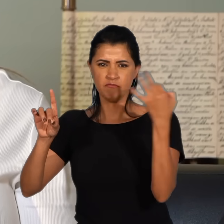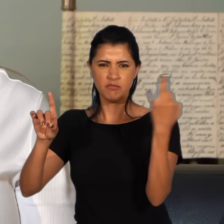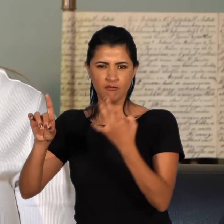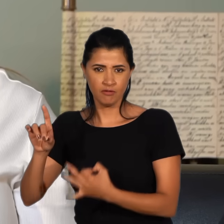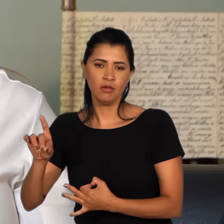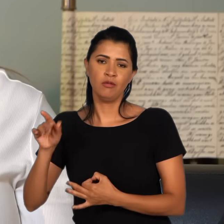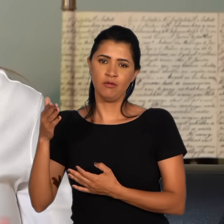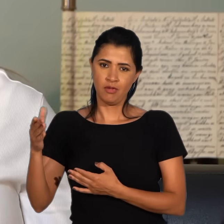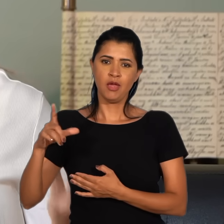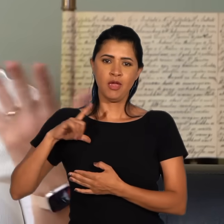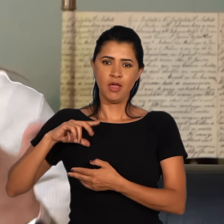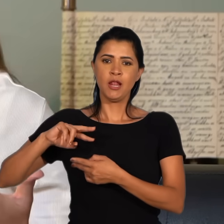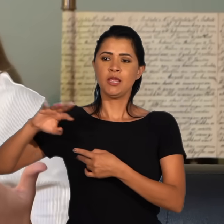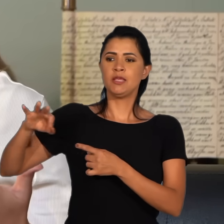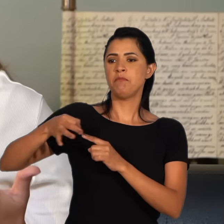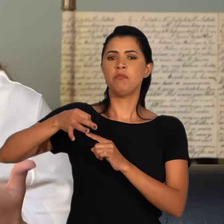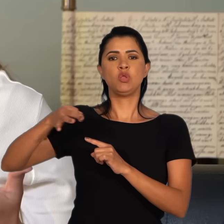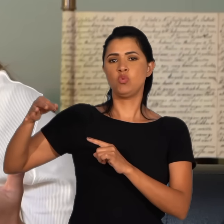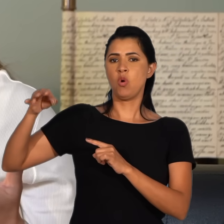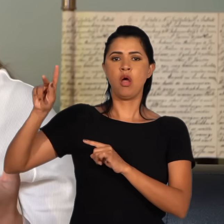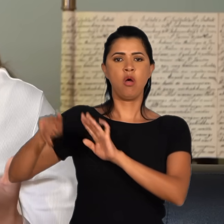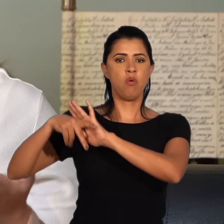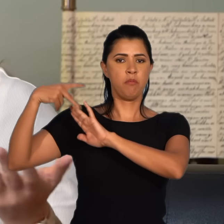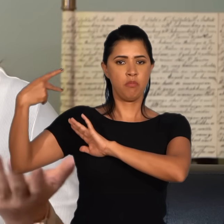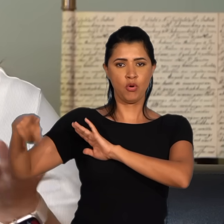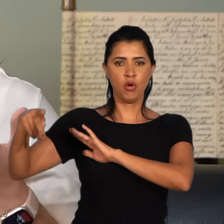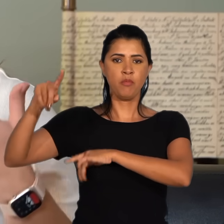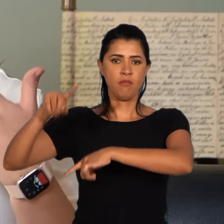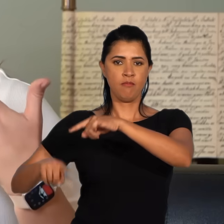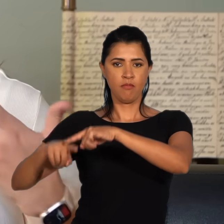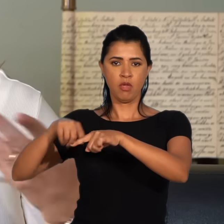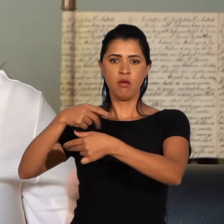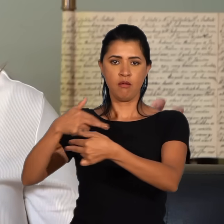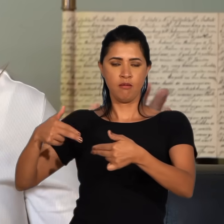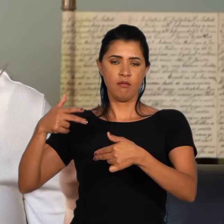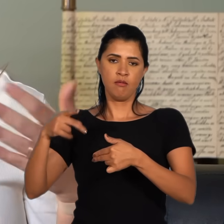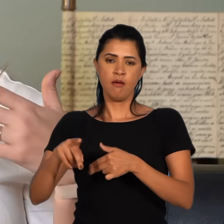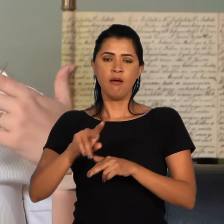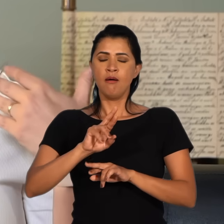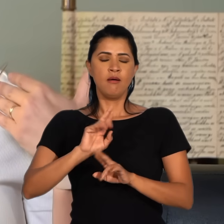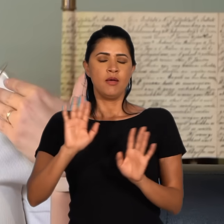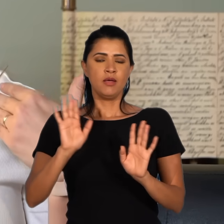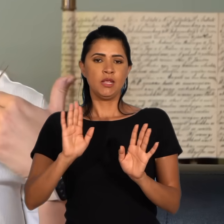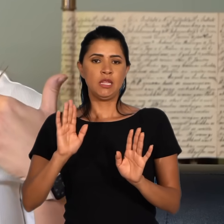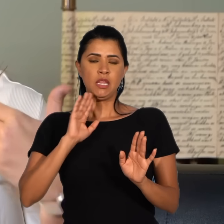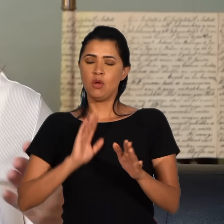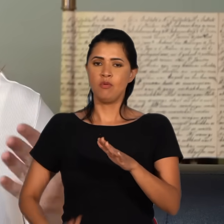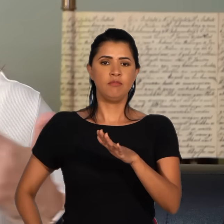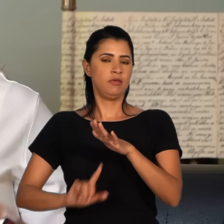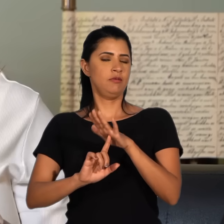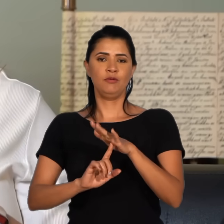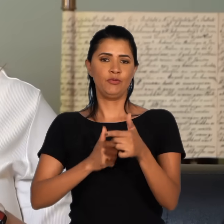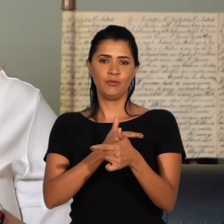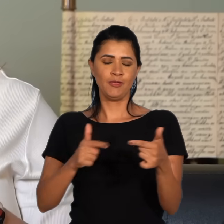certeza que ele tem uma natureza espiritual e aí uma natureza espiritual que não se não se